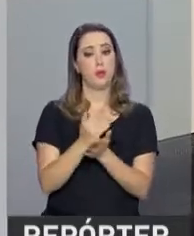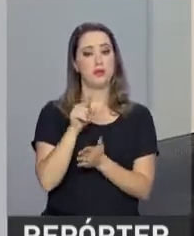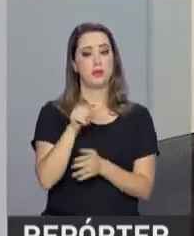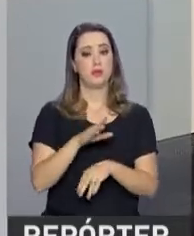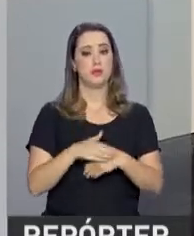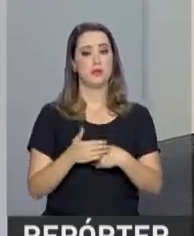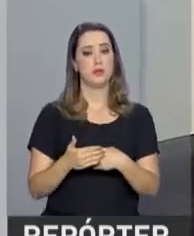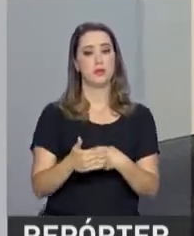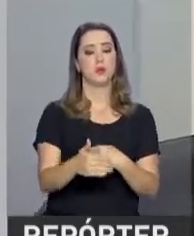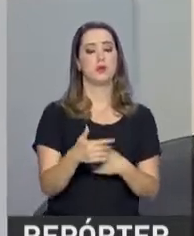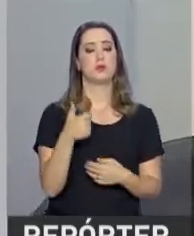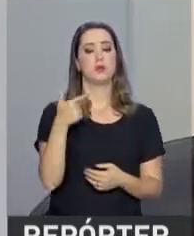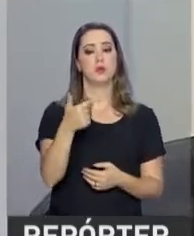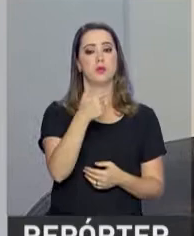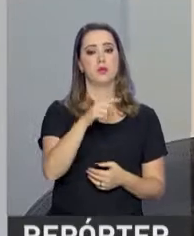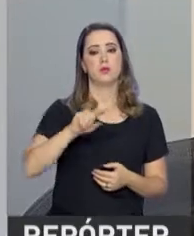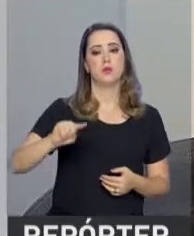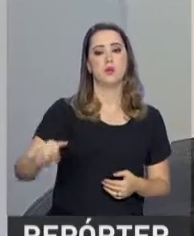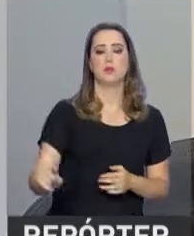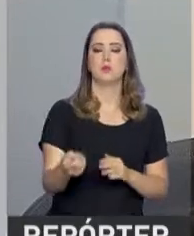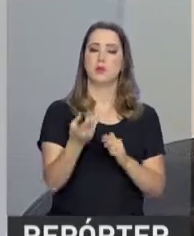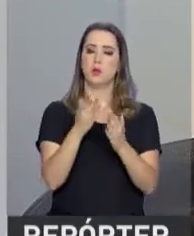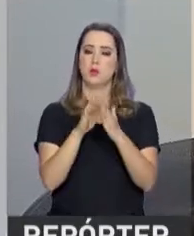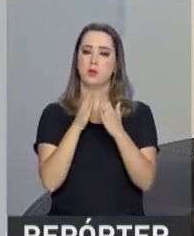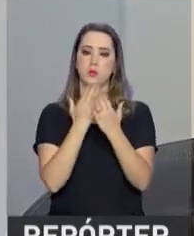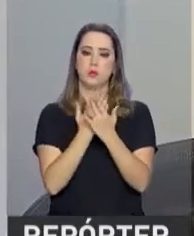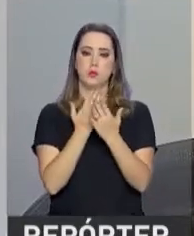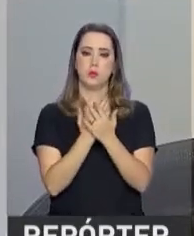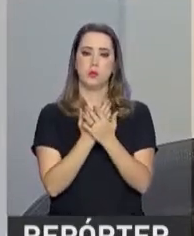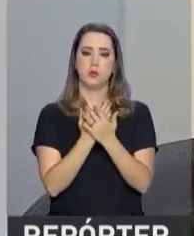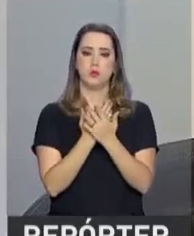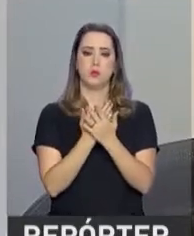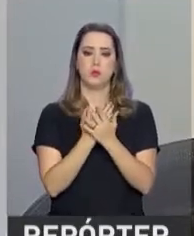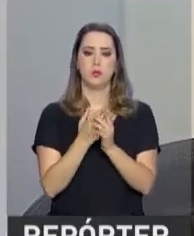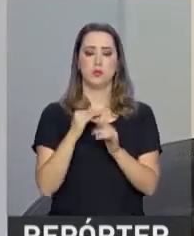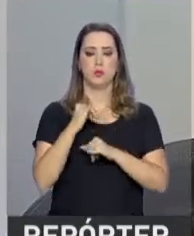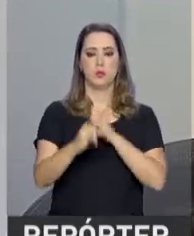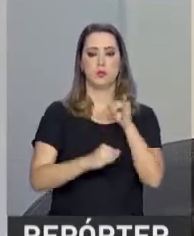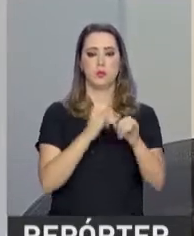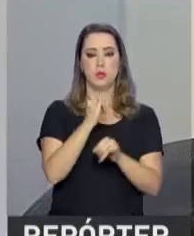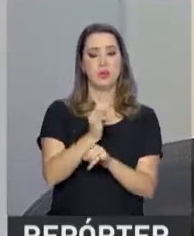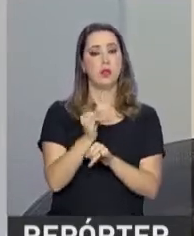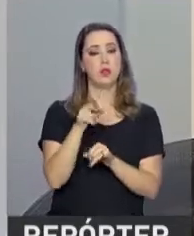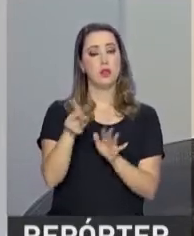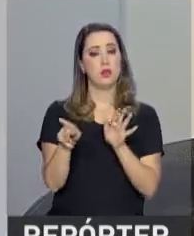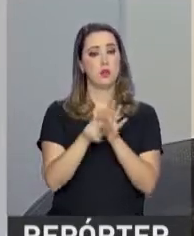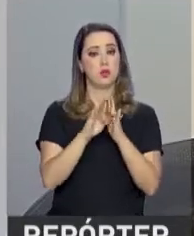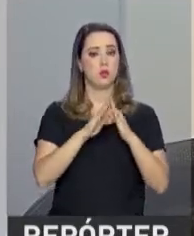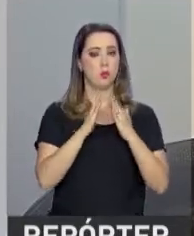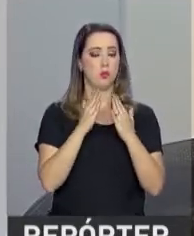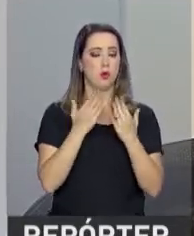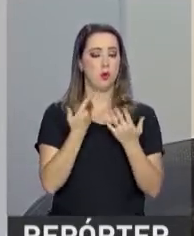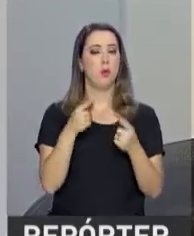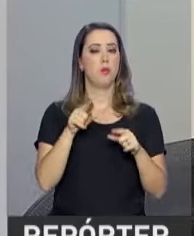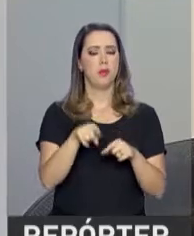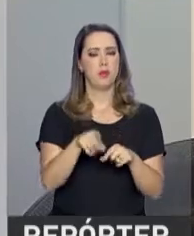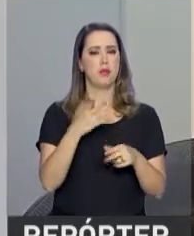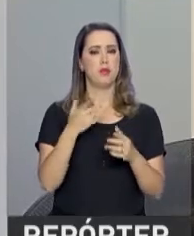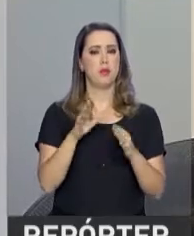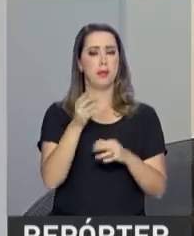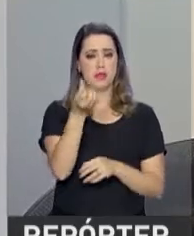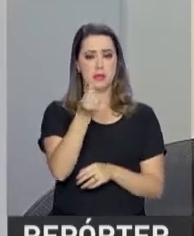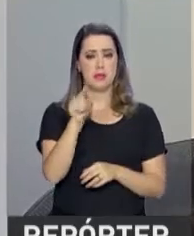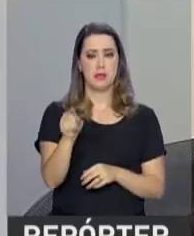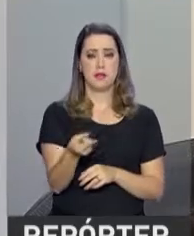fase mas não atender 22 mil escolas com conexão terrestre e 6.000 escola com é